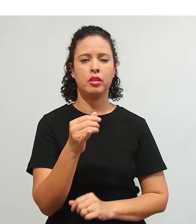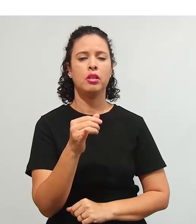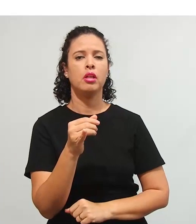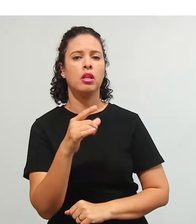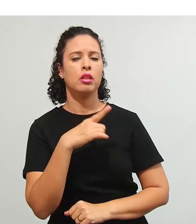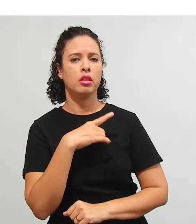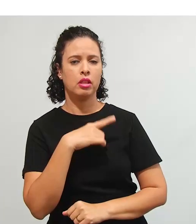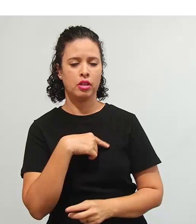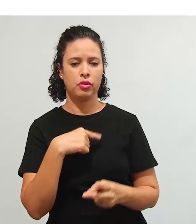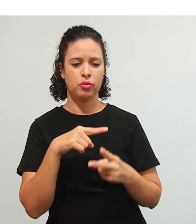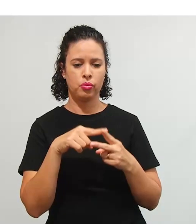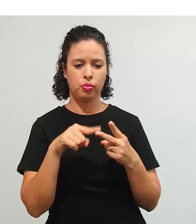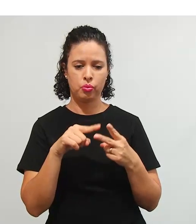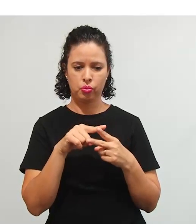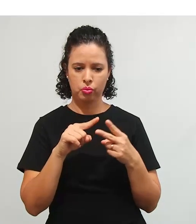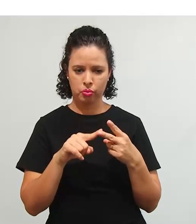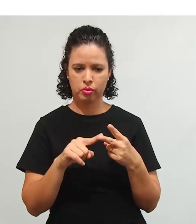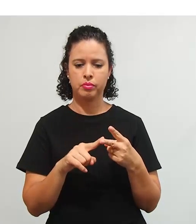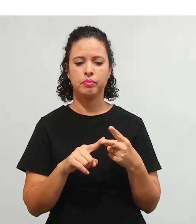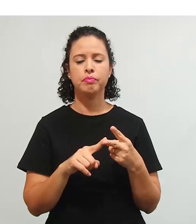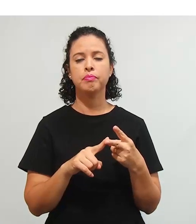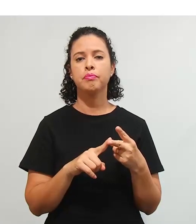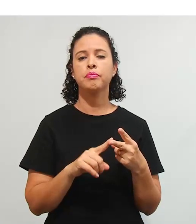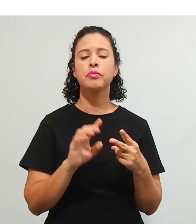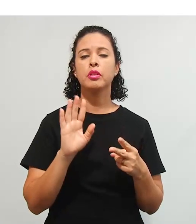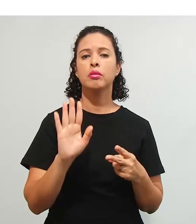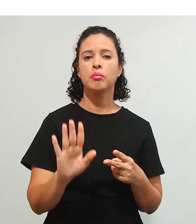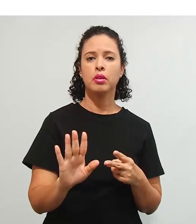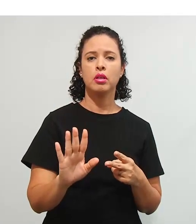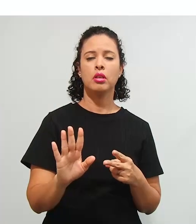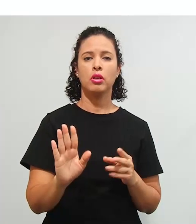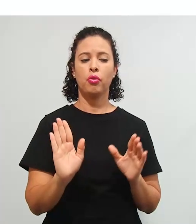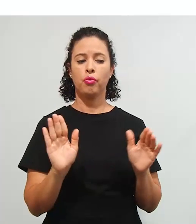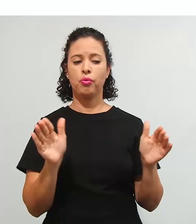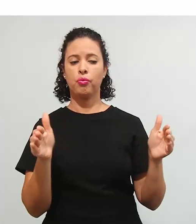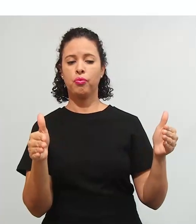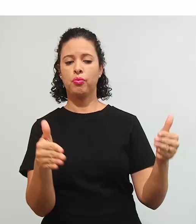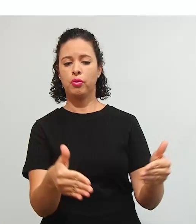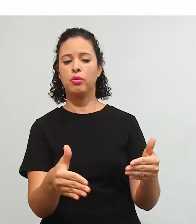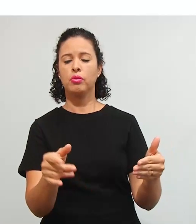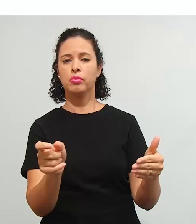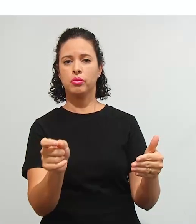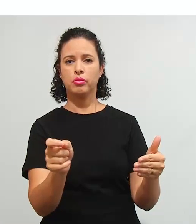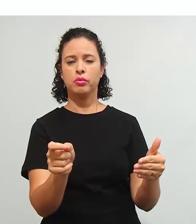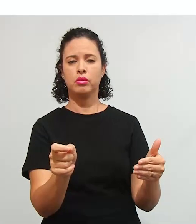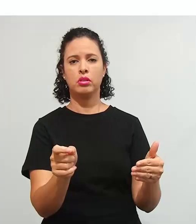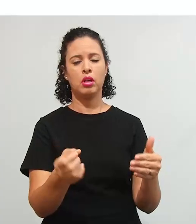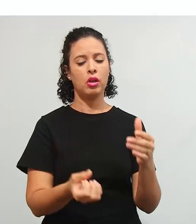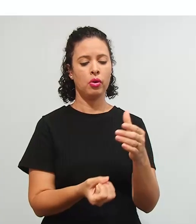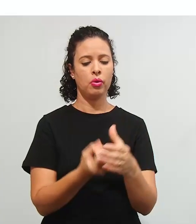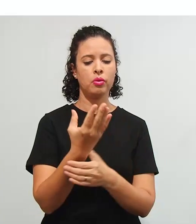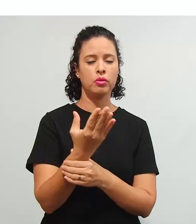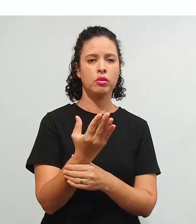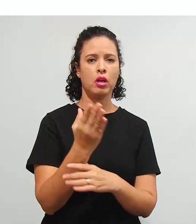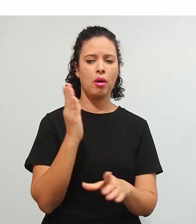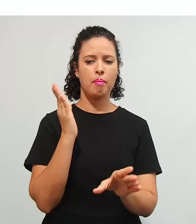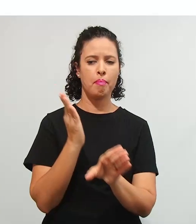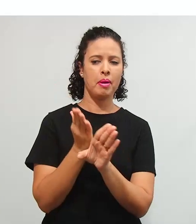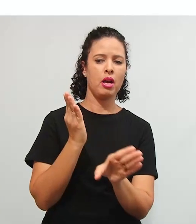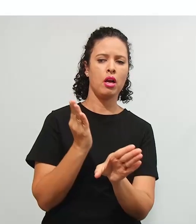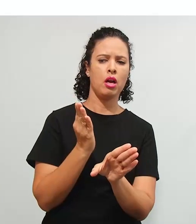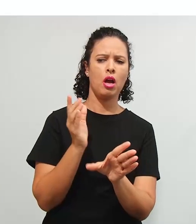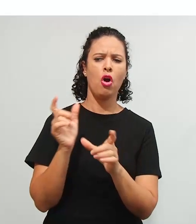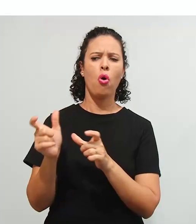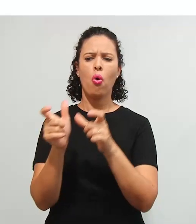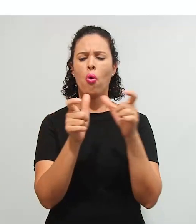de corrente de capital, certo? Com vista à origem, é identificar a